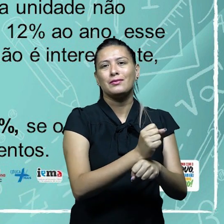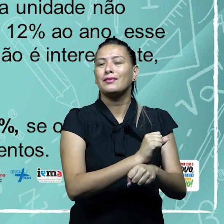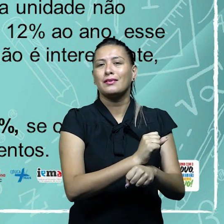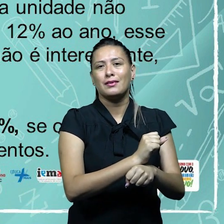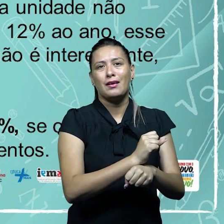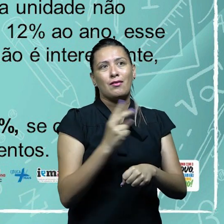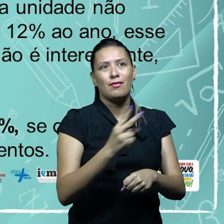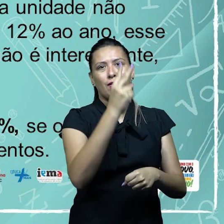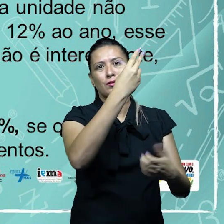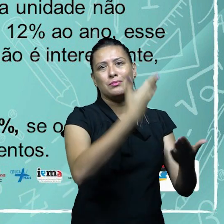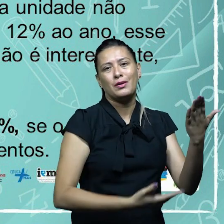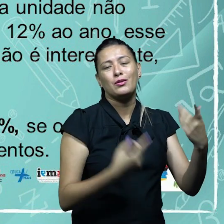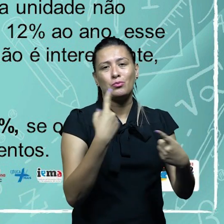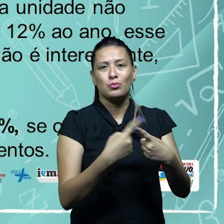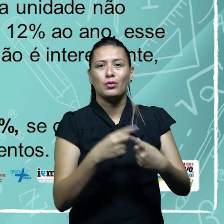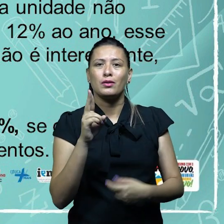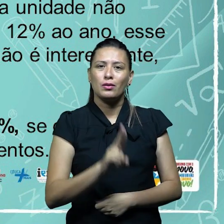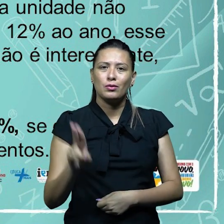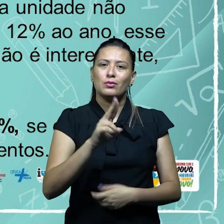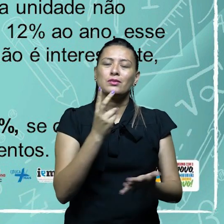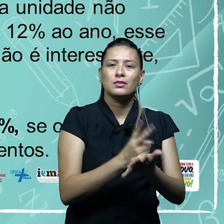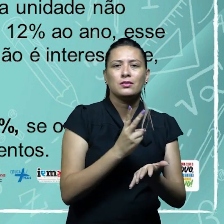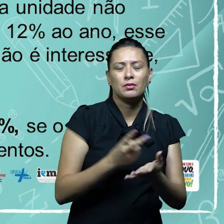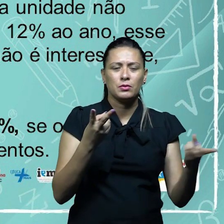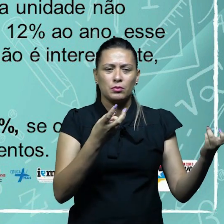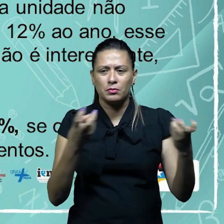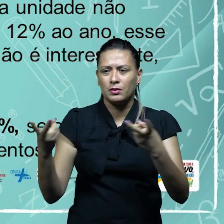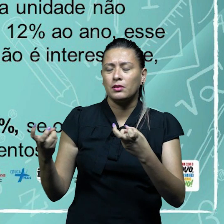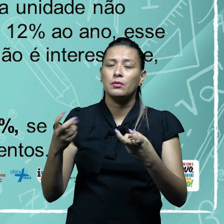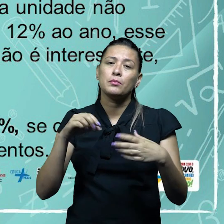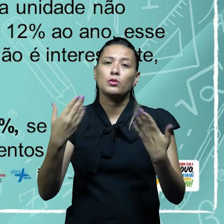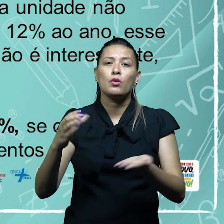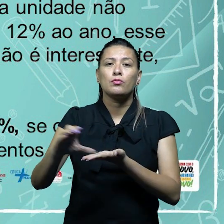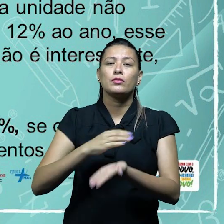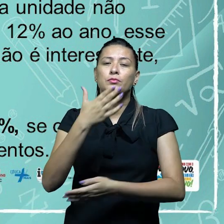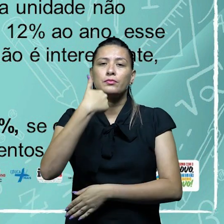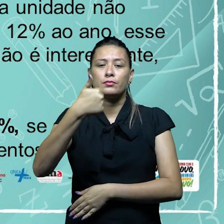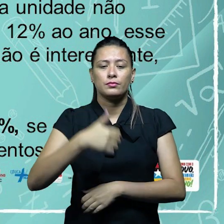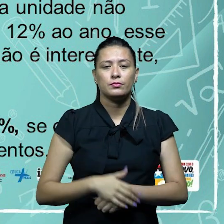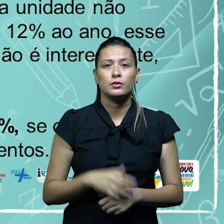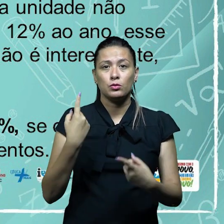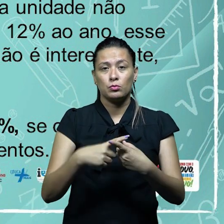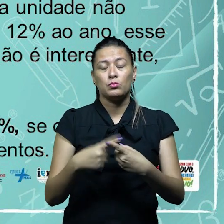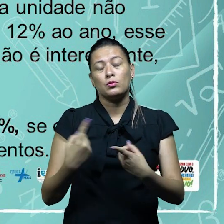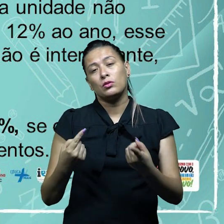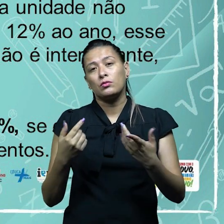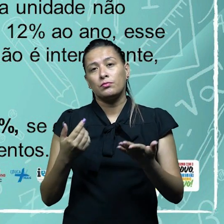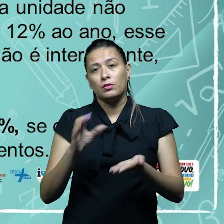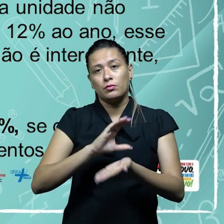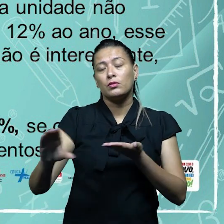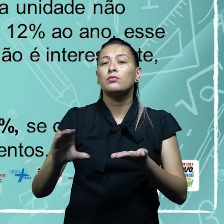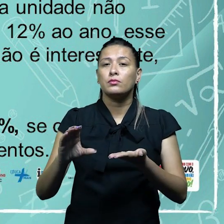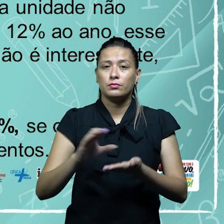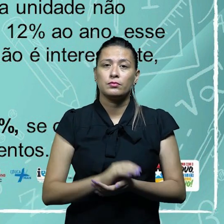de 12%. No TMA nós vamos trabalhar com a taxa mínima de atratividade com 10%, certinho?